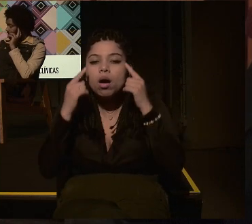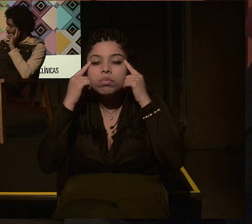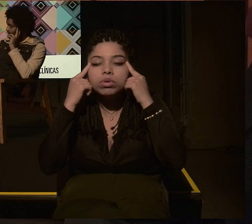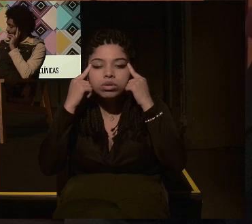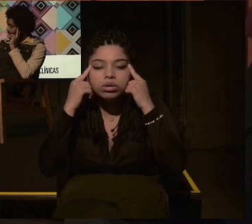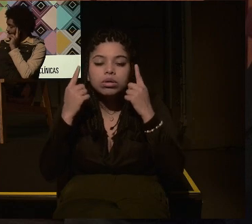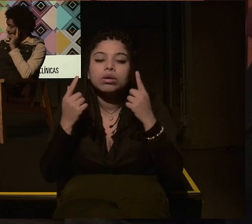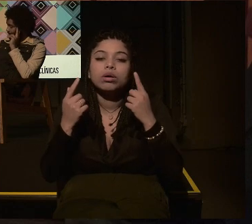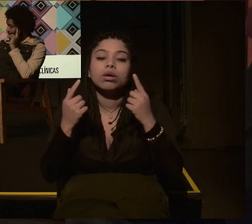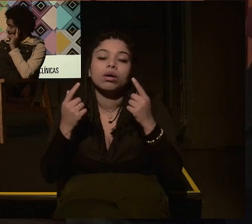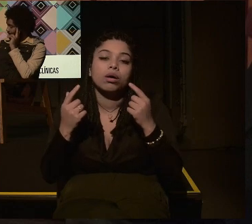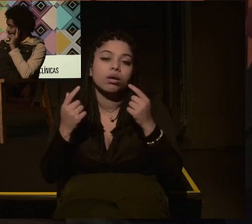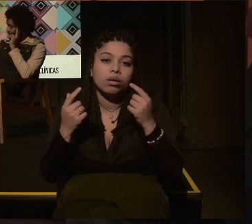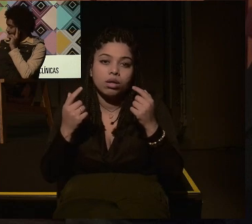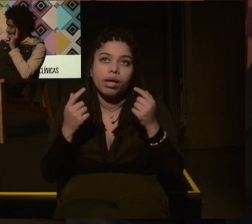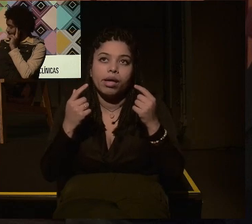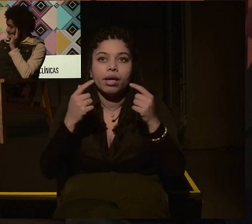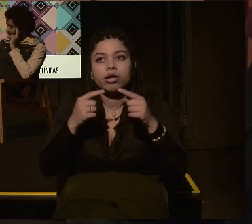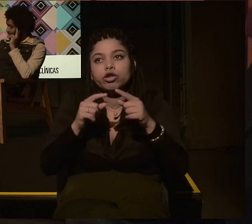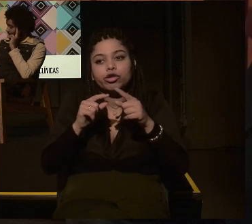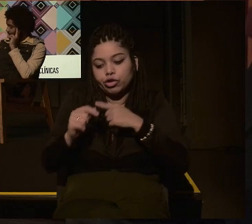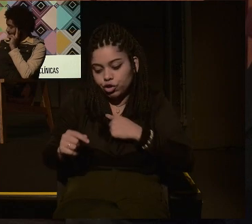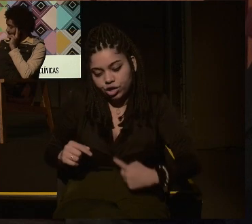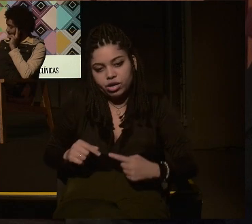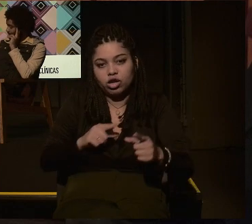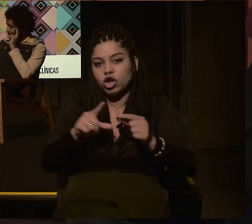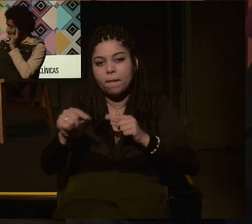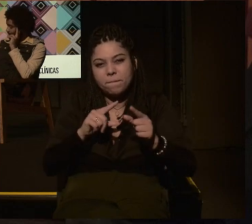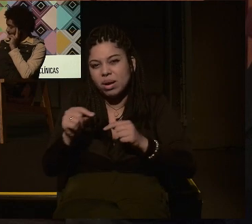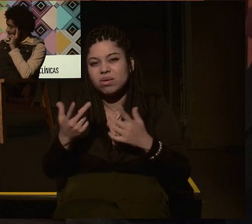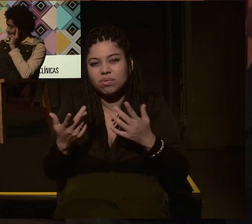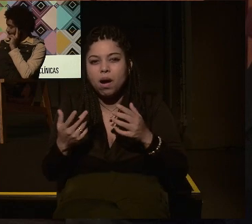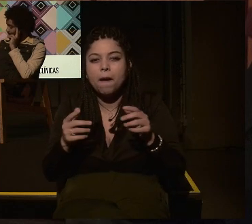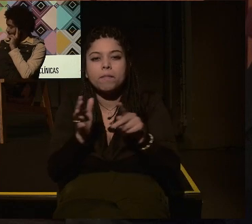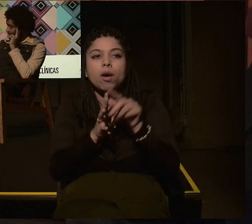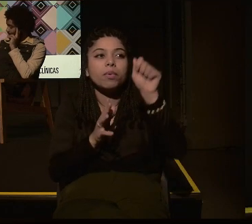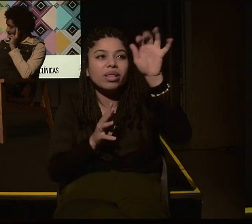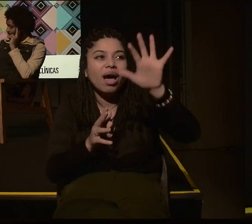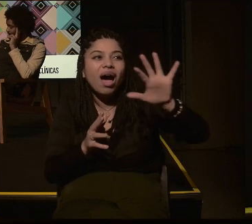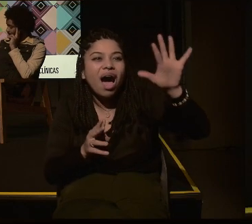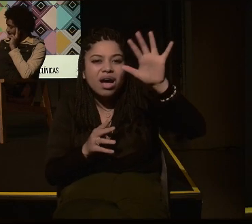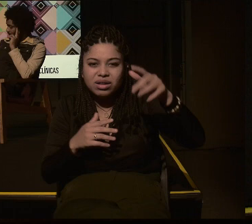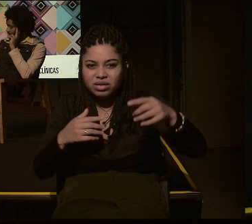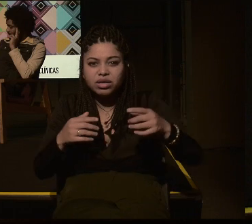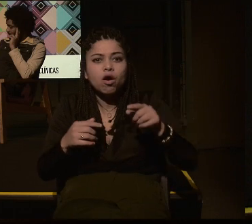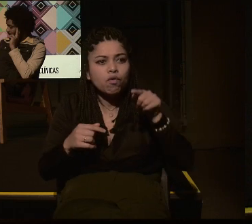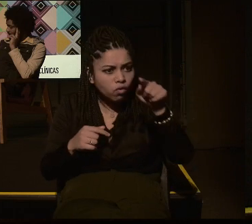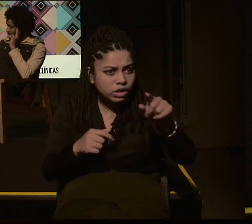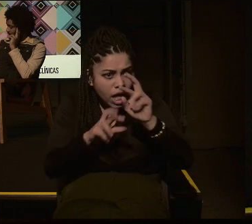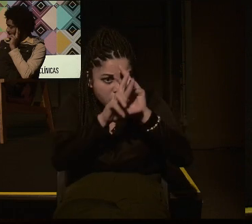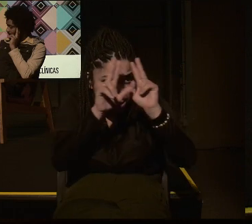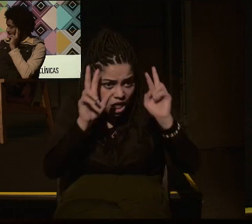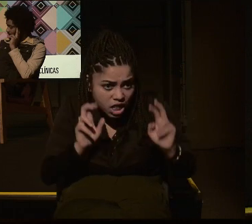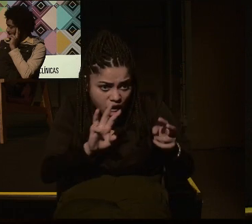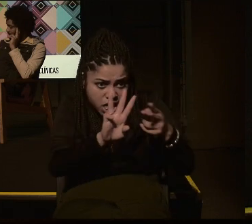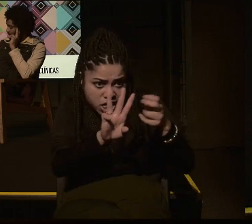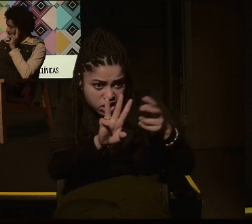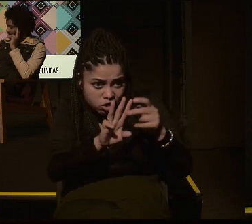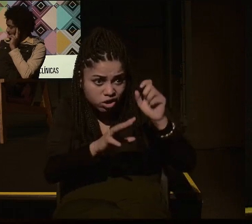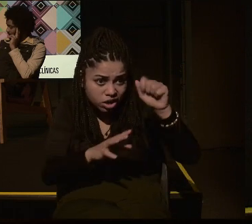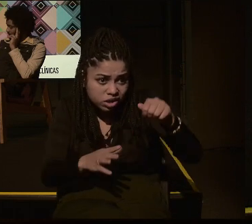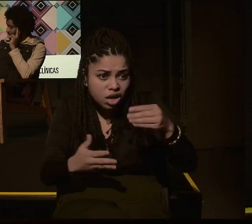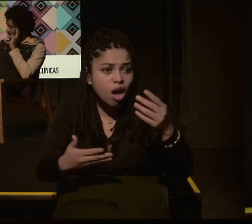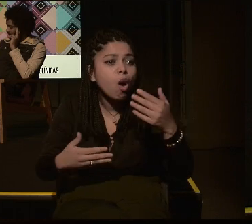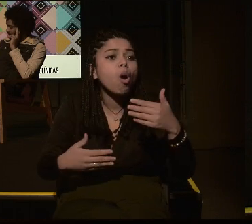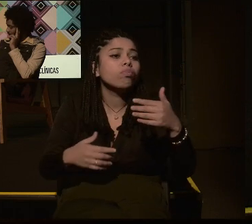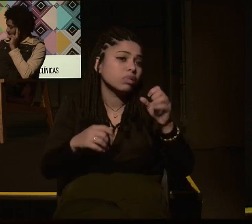asiáticos, ditos enquanto japoneses? Você se autodeclara de alguma etnia indígena? Se sim,